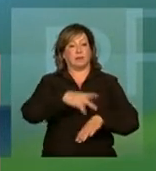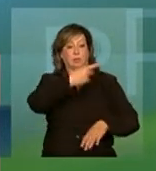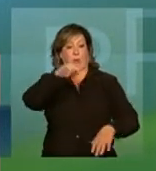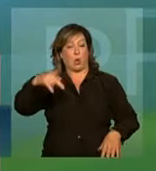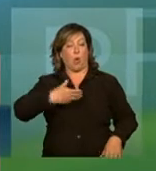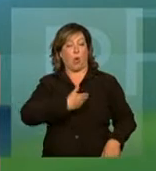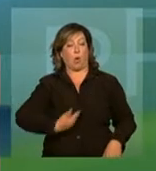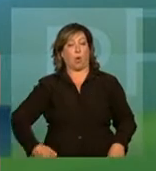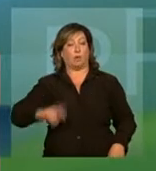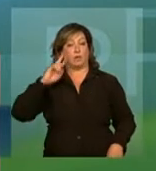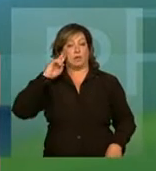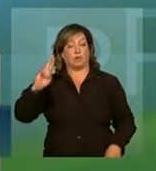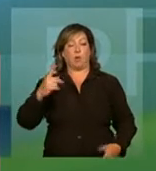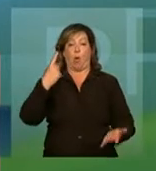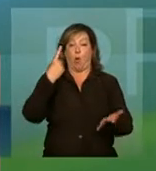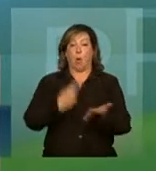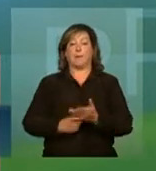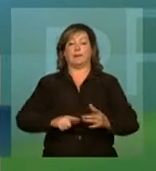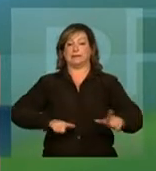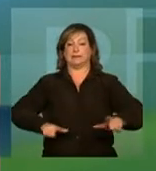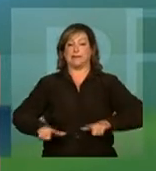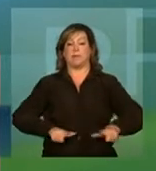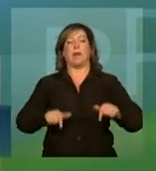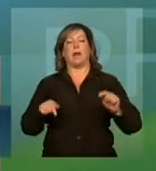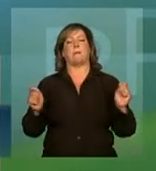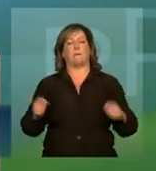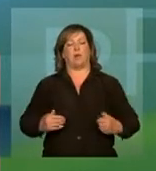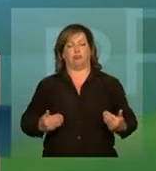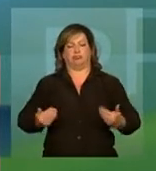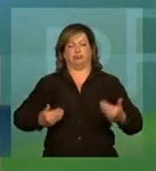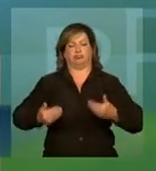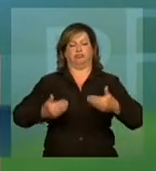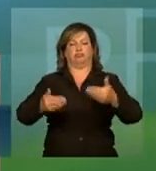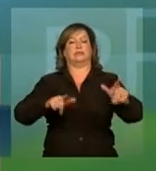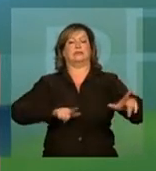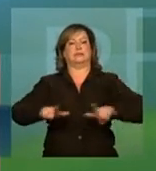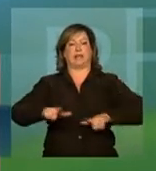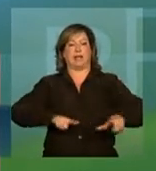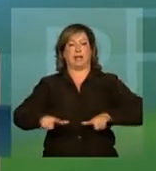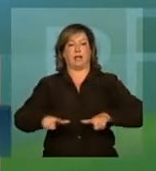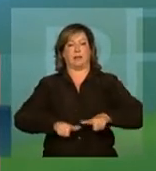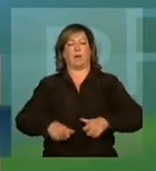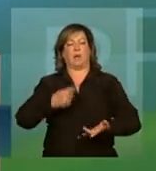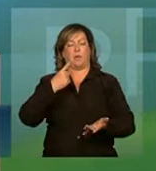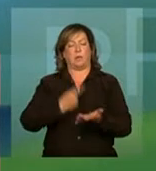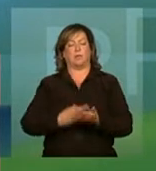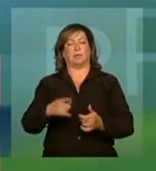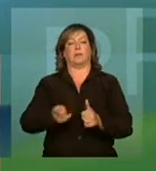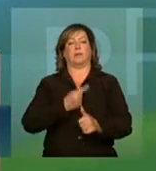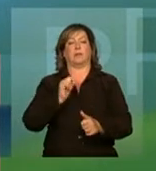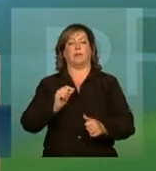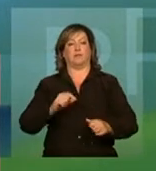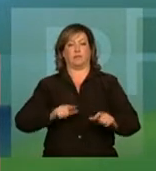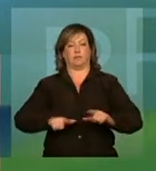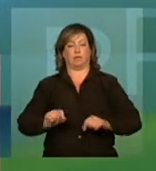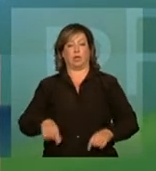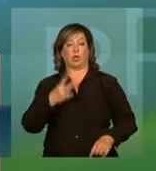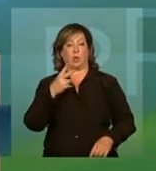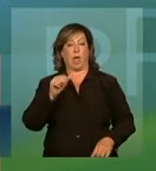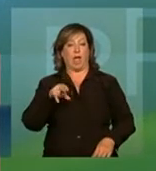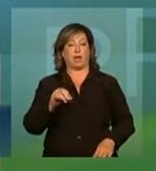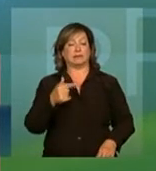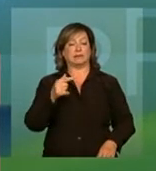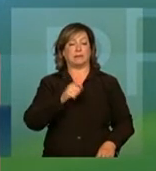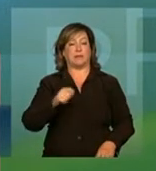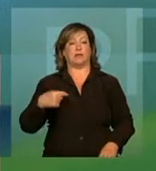o compromisso com o trabalho para que essa engrenagem caminhe no sentido de cumprir sua primeira função. Nesses